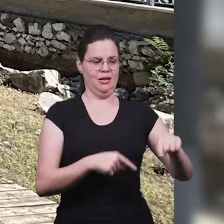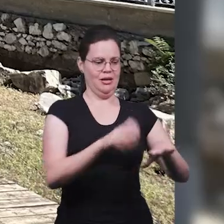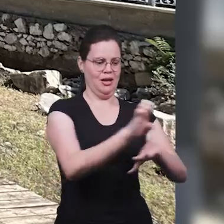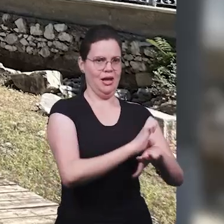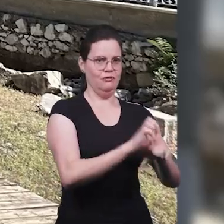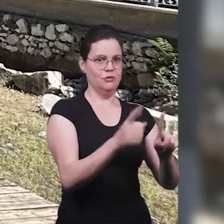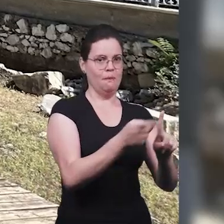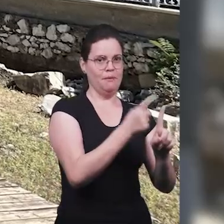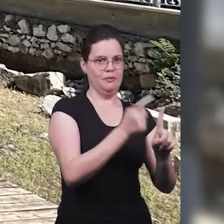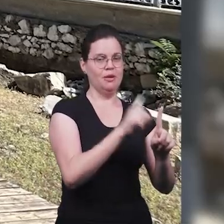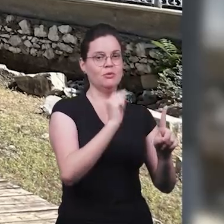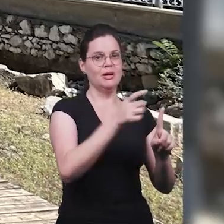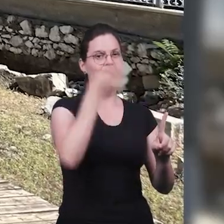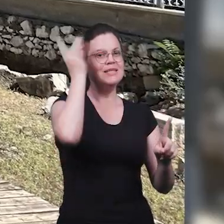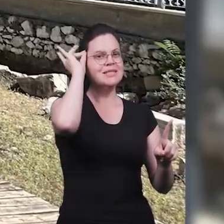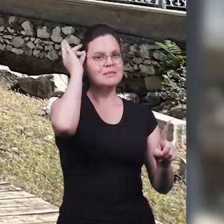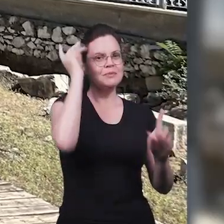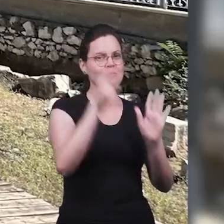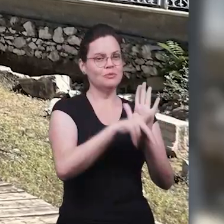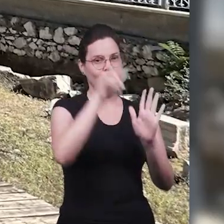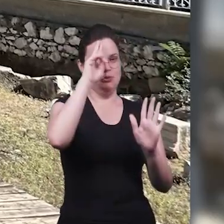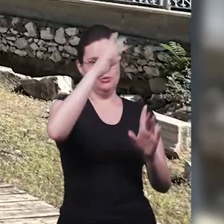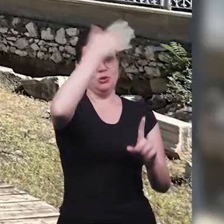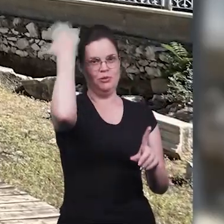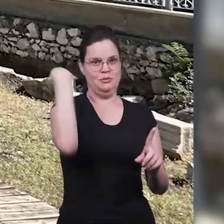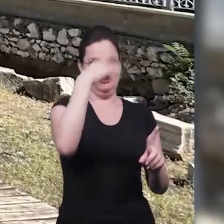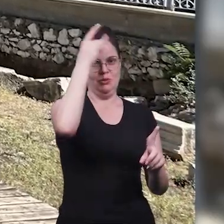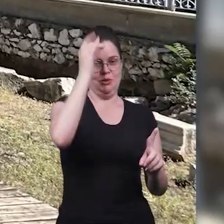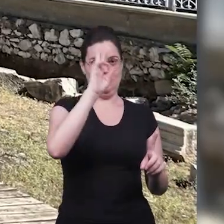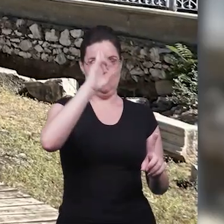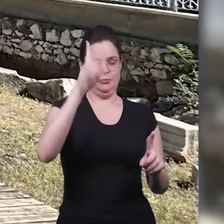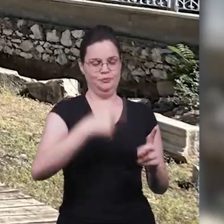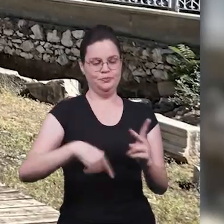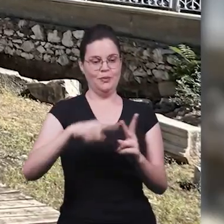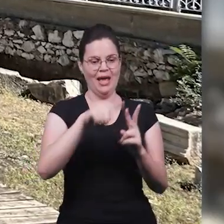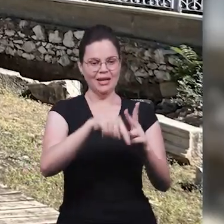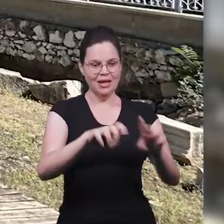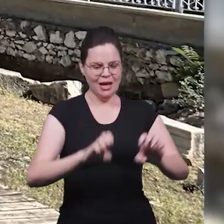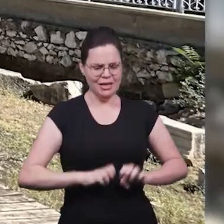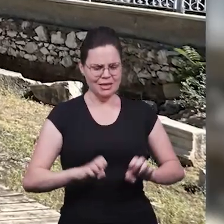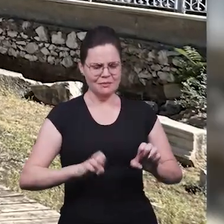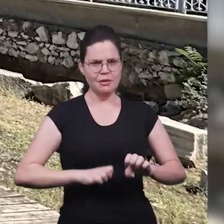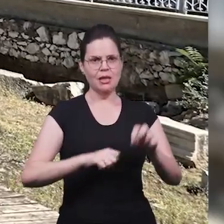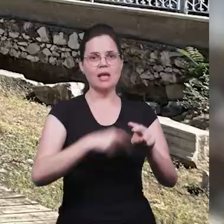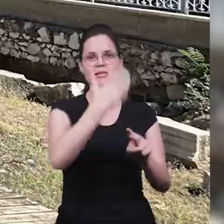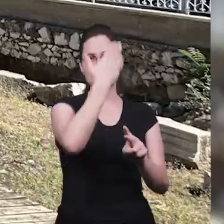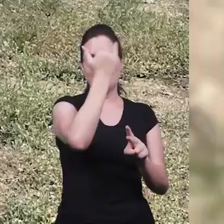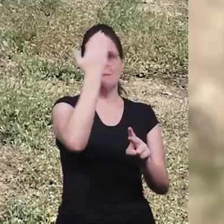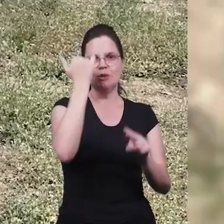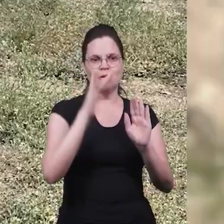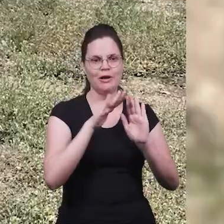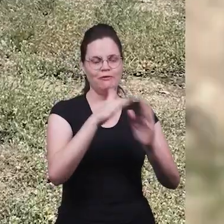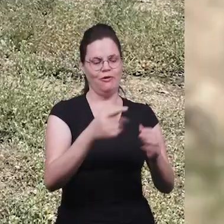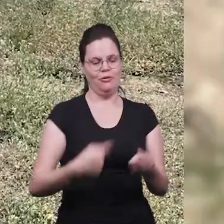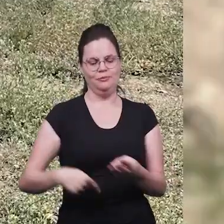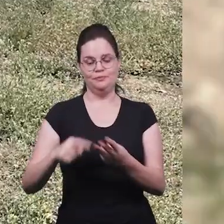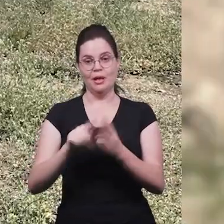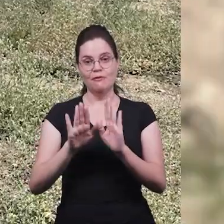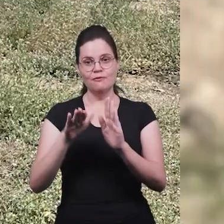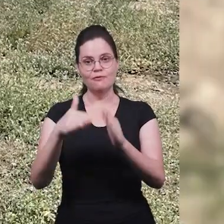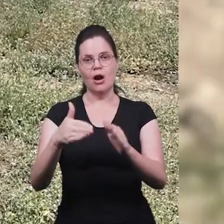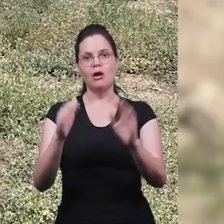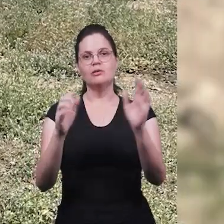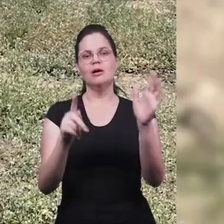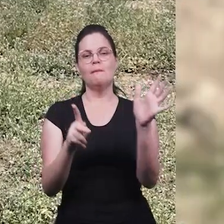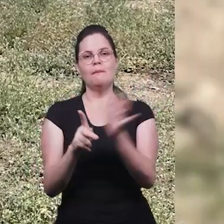operação seria do Espírito do Senhor. O segundo momento da igreja, o momento profético da igreja, seria o Espírito de sabedoria. O